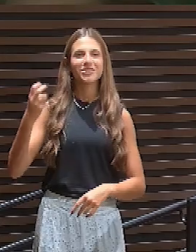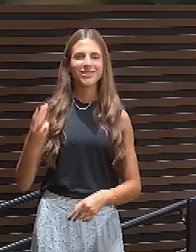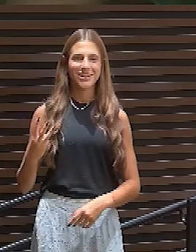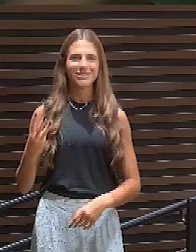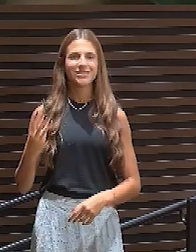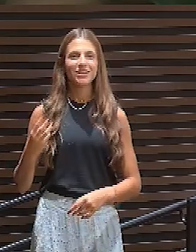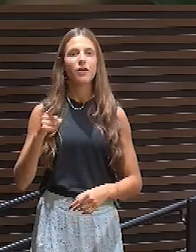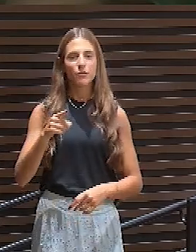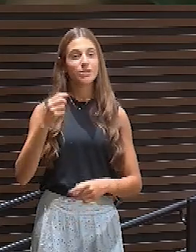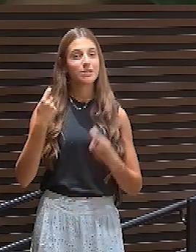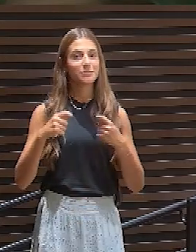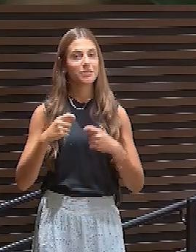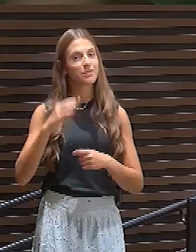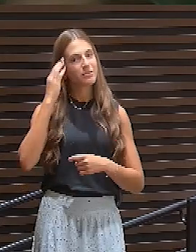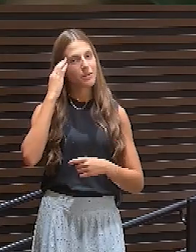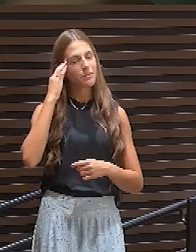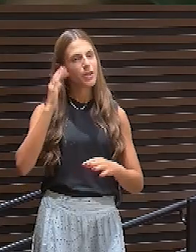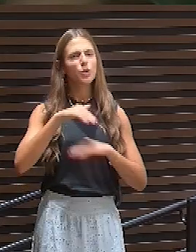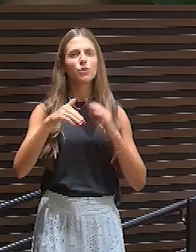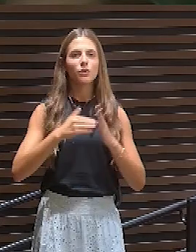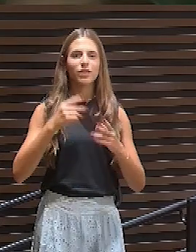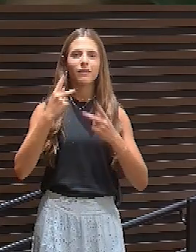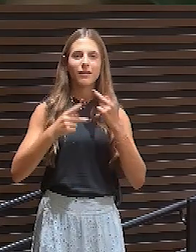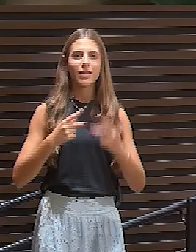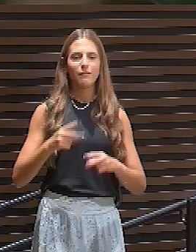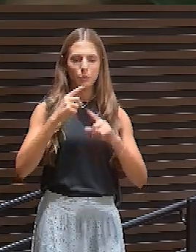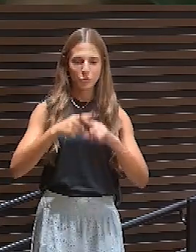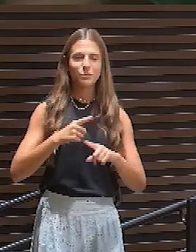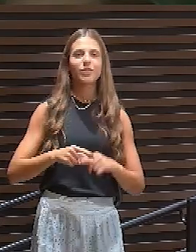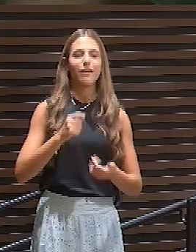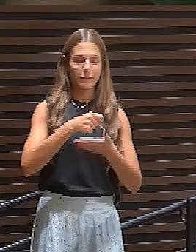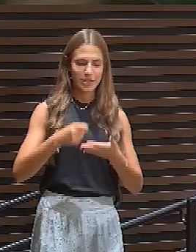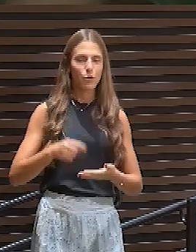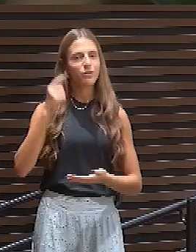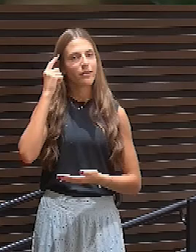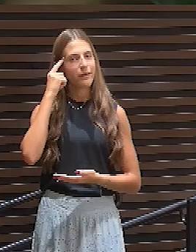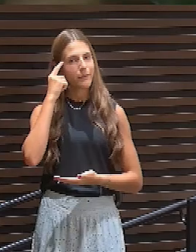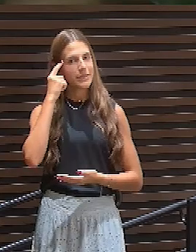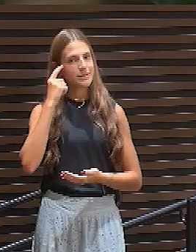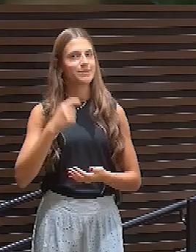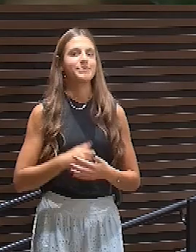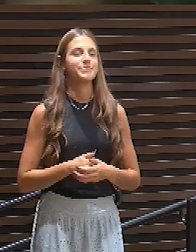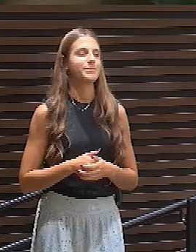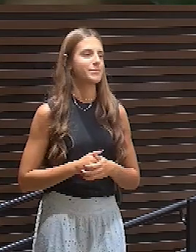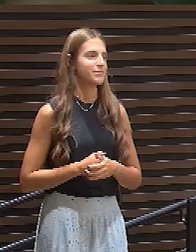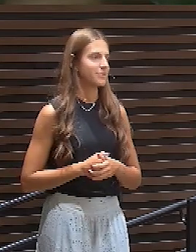Você tinha que gravar tudo aquilo que ele disse, multiplicar e fazer a conta de cabeça.